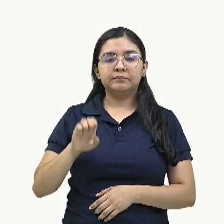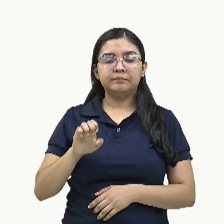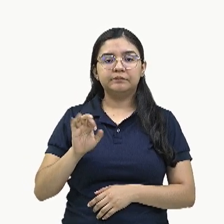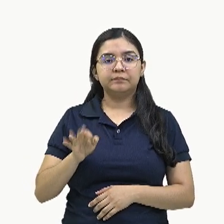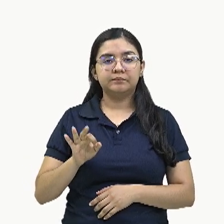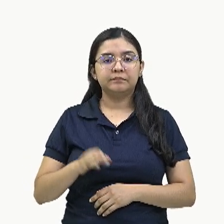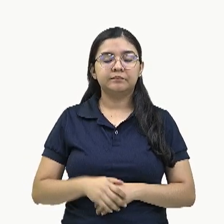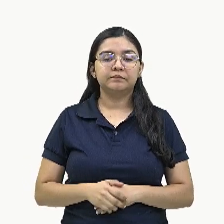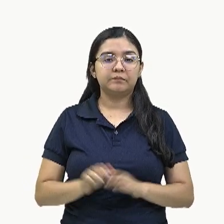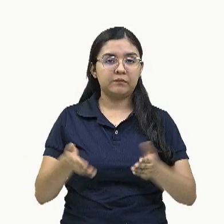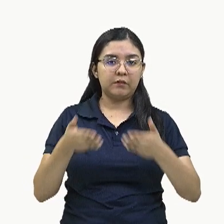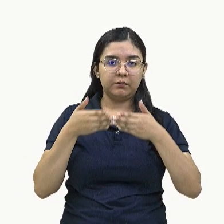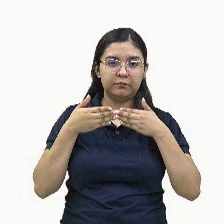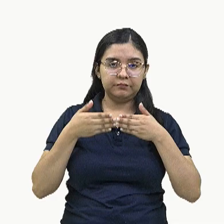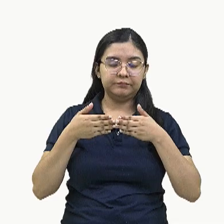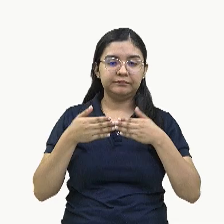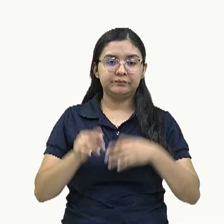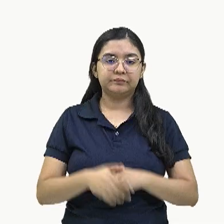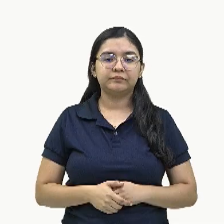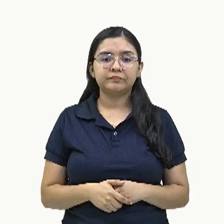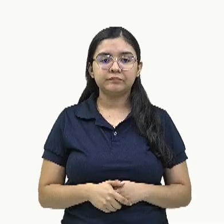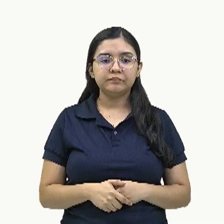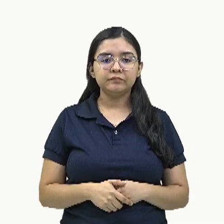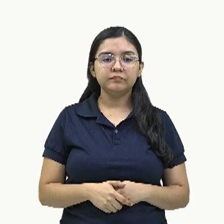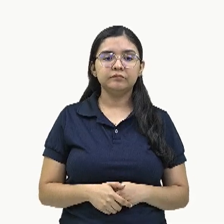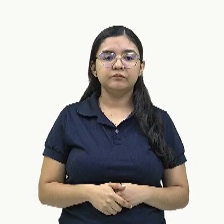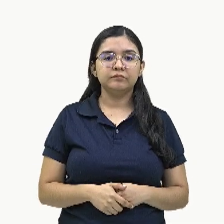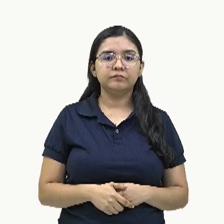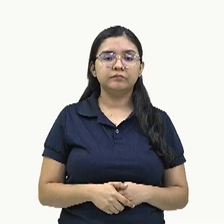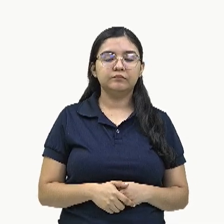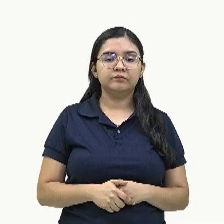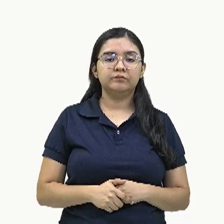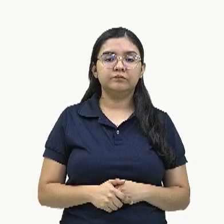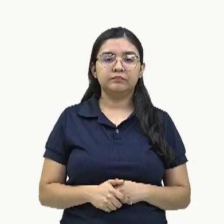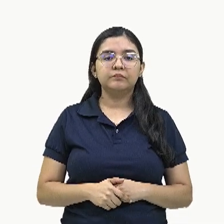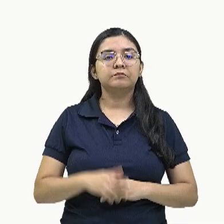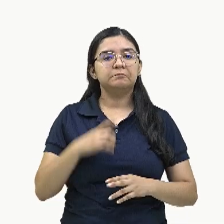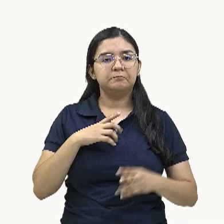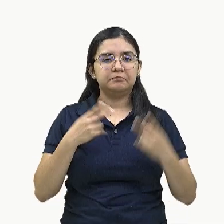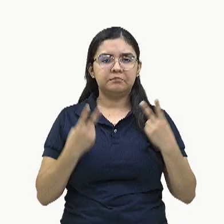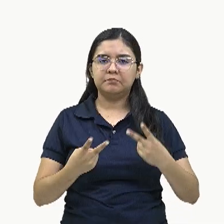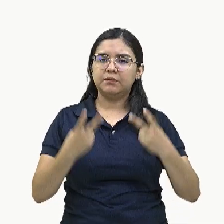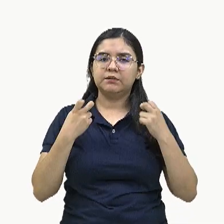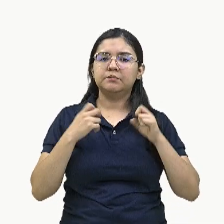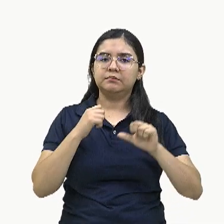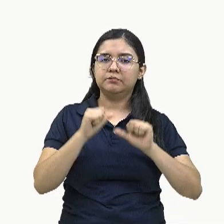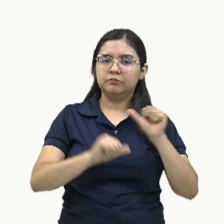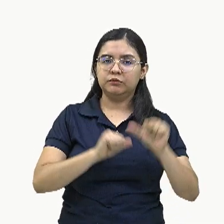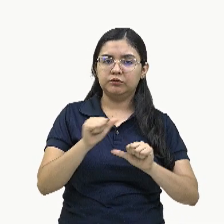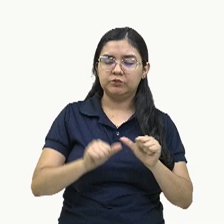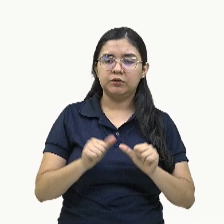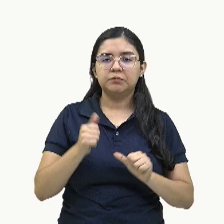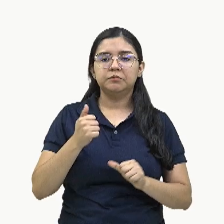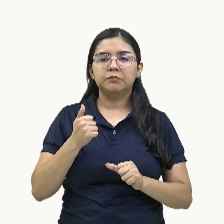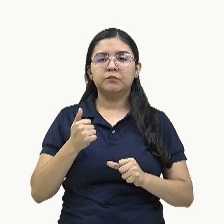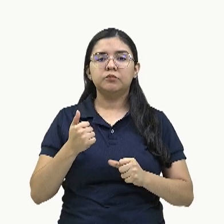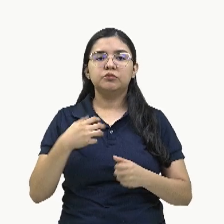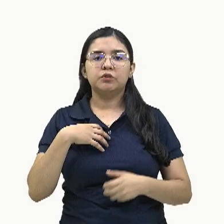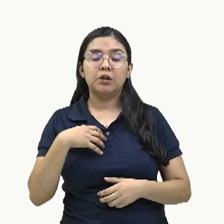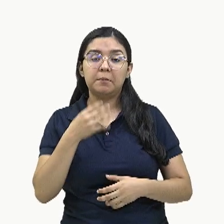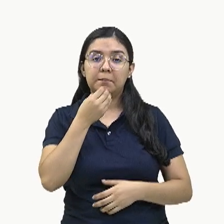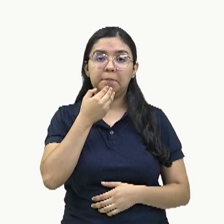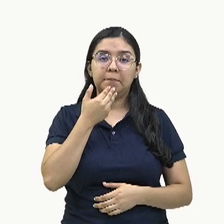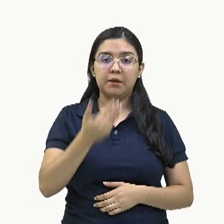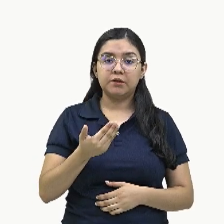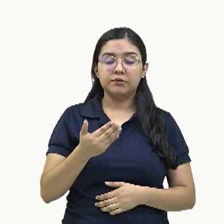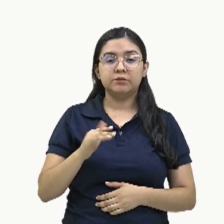Can you give me my jacket, please? Mudou a entonação, mudou o pedido. E aí que